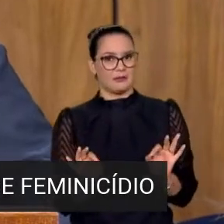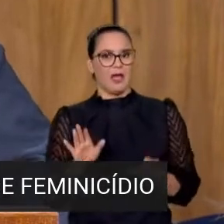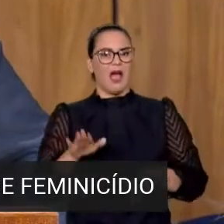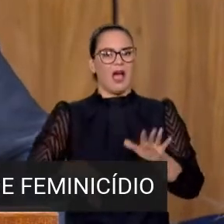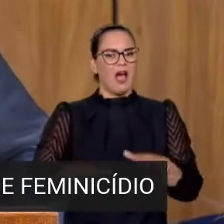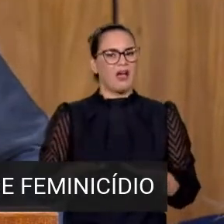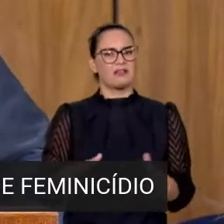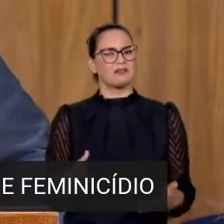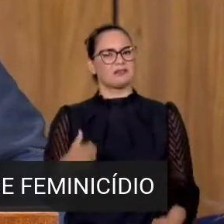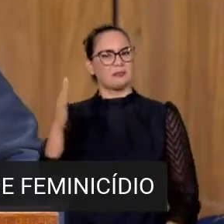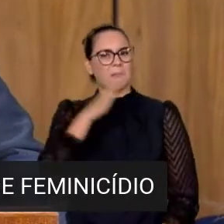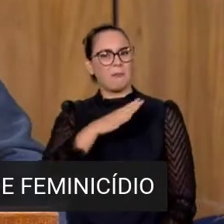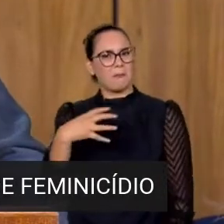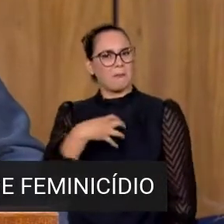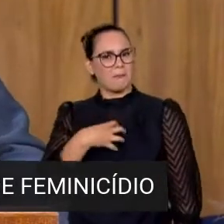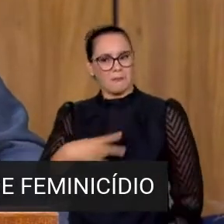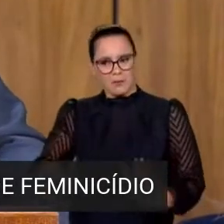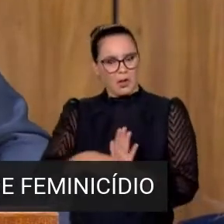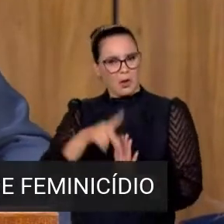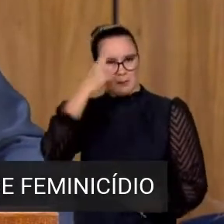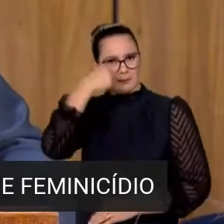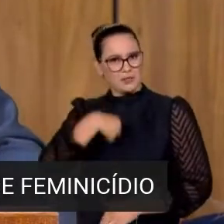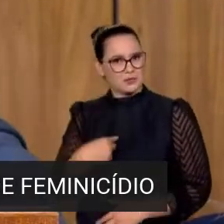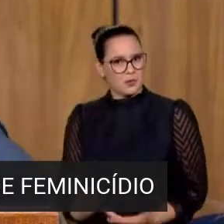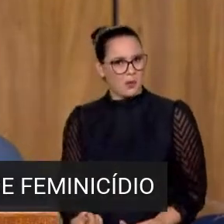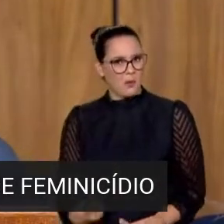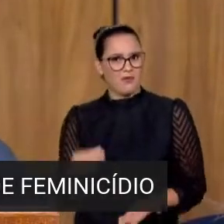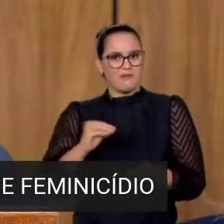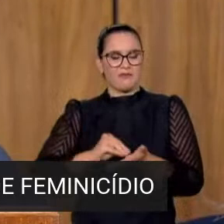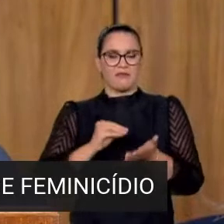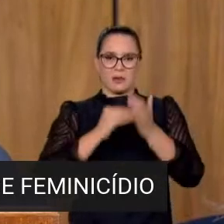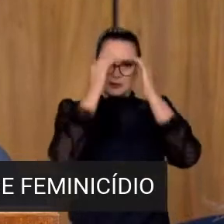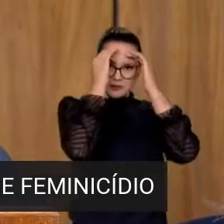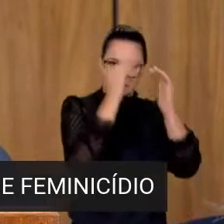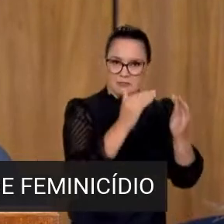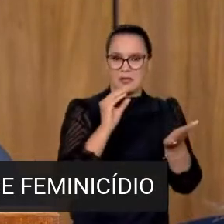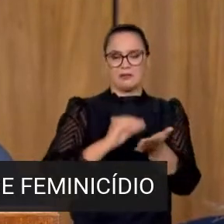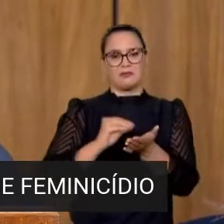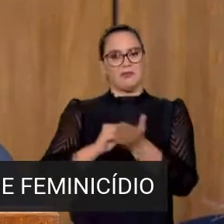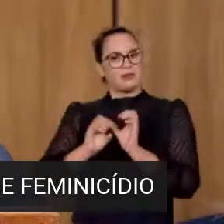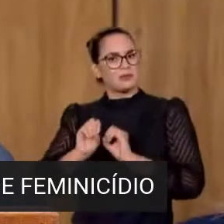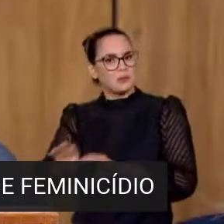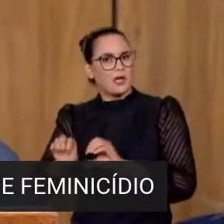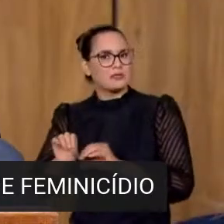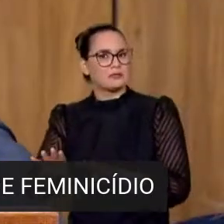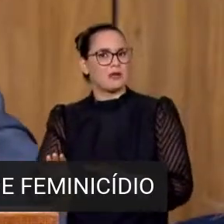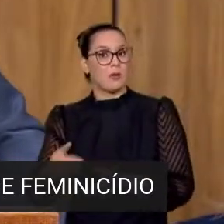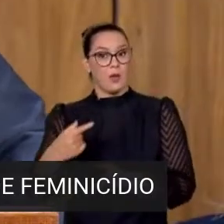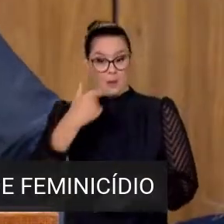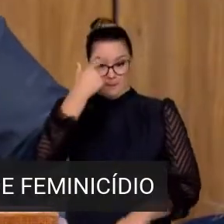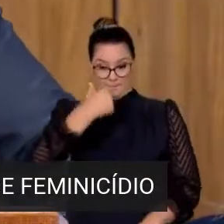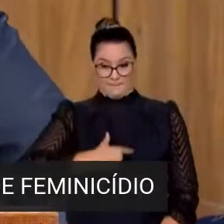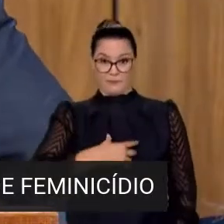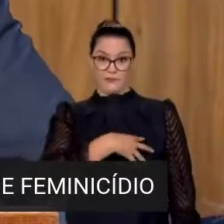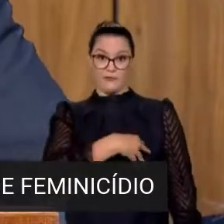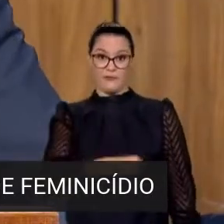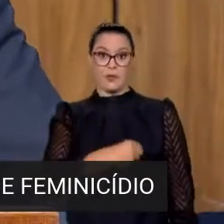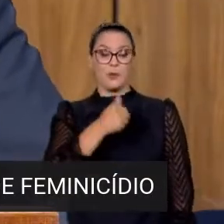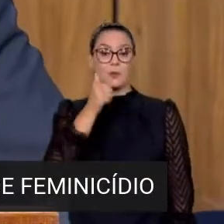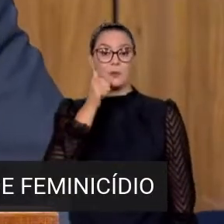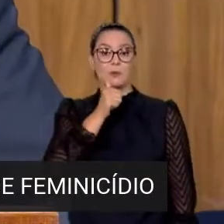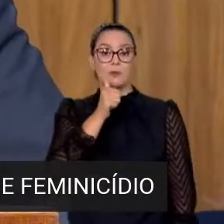canalice, mal-caratismo, falta de respeito, de educação. Porque eu sou filho de uma mulher